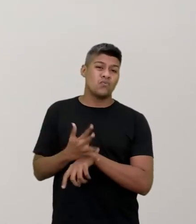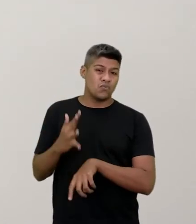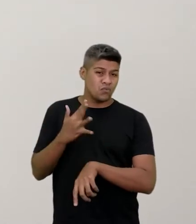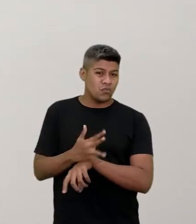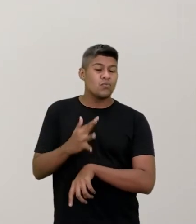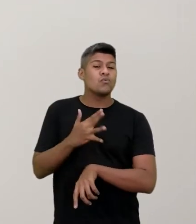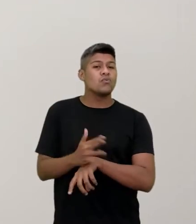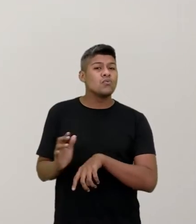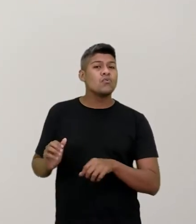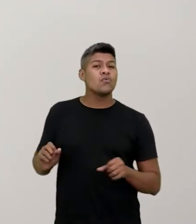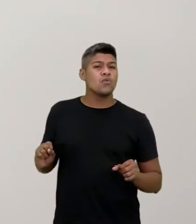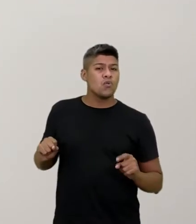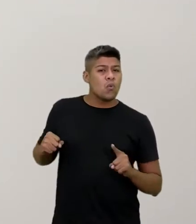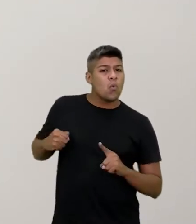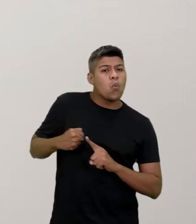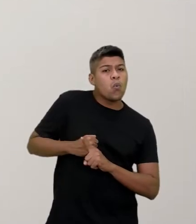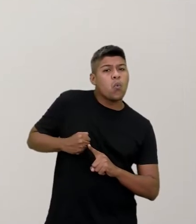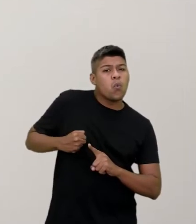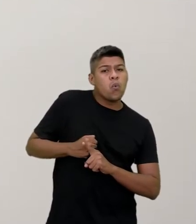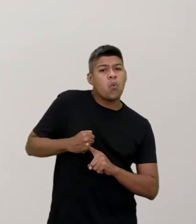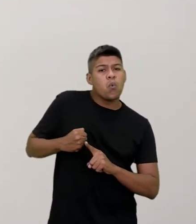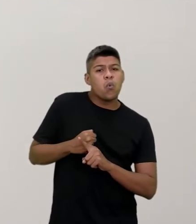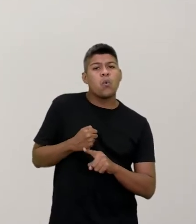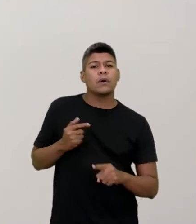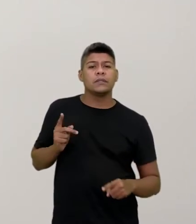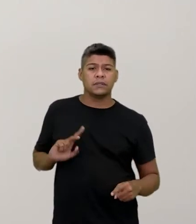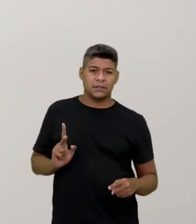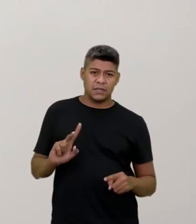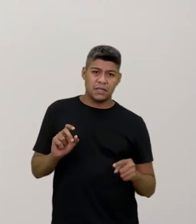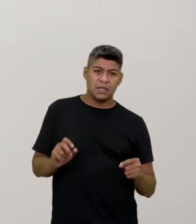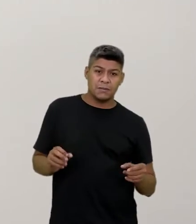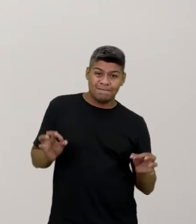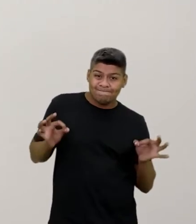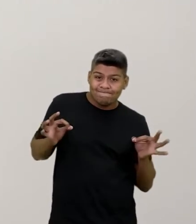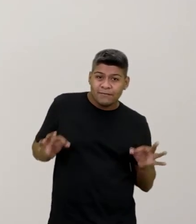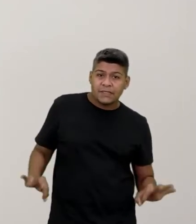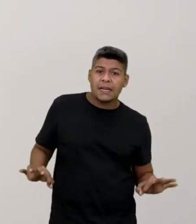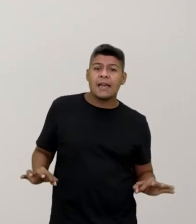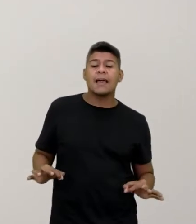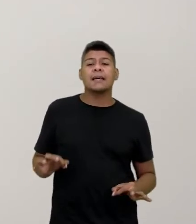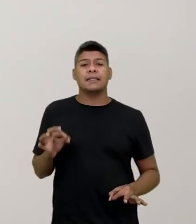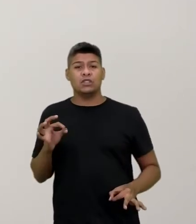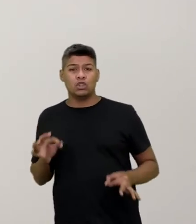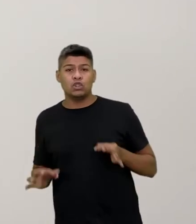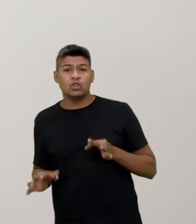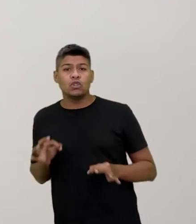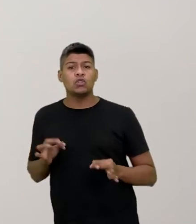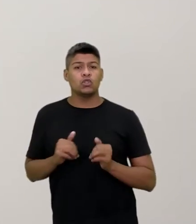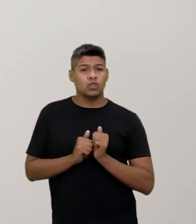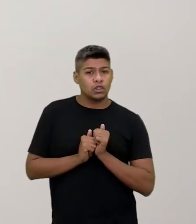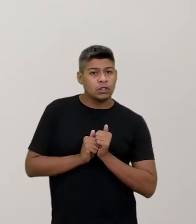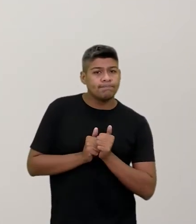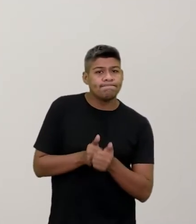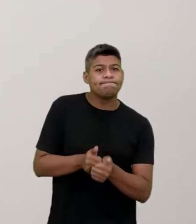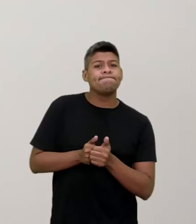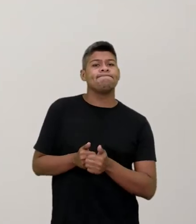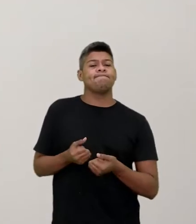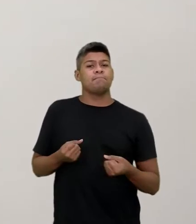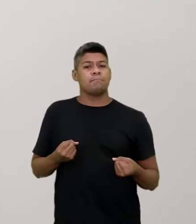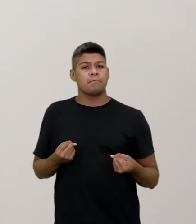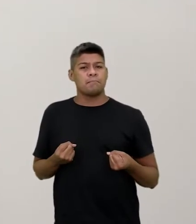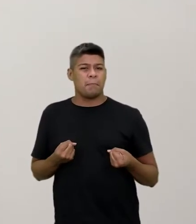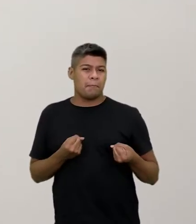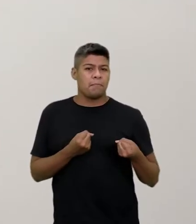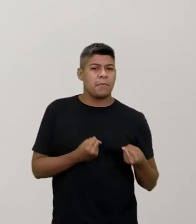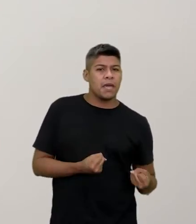lutas, né? Mas sempre é uma luta justa, uma luta que segue essas divisões de peso, né?